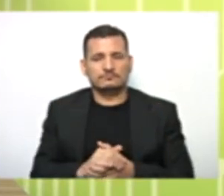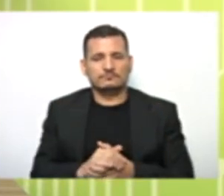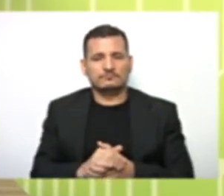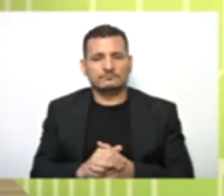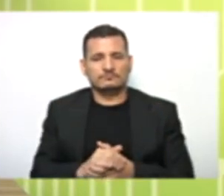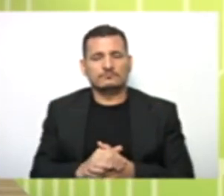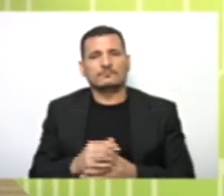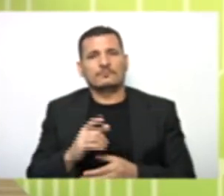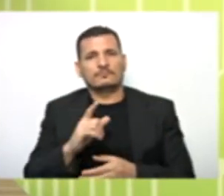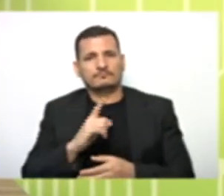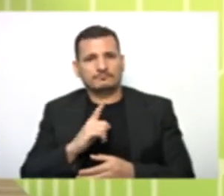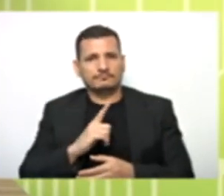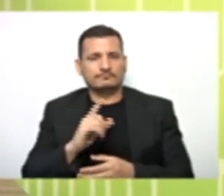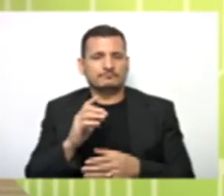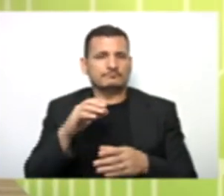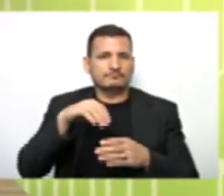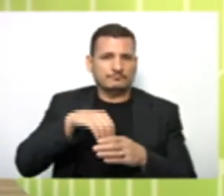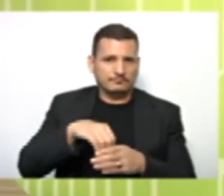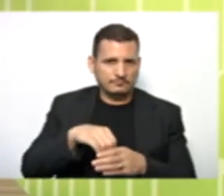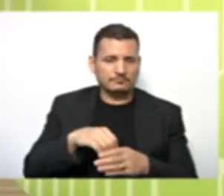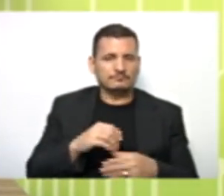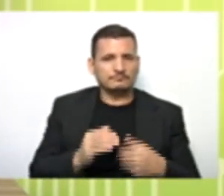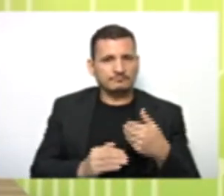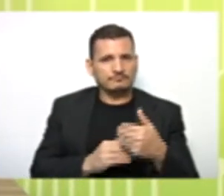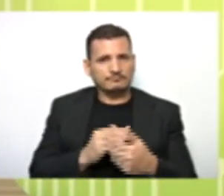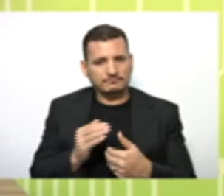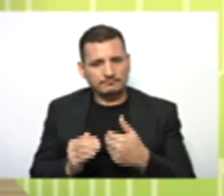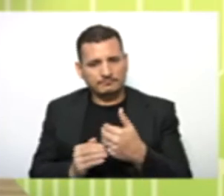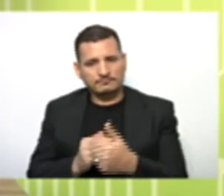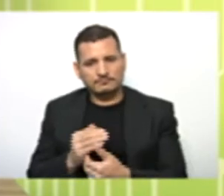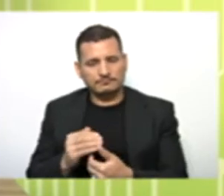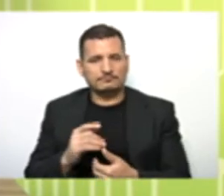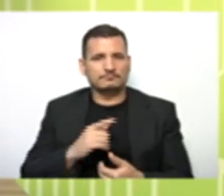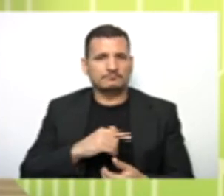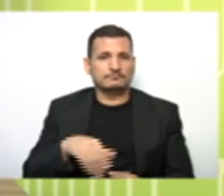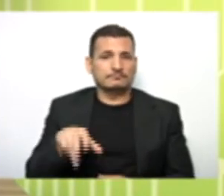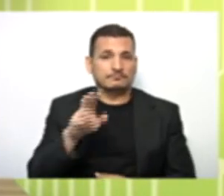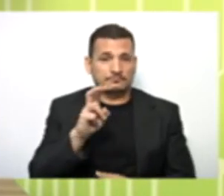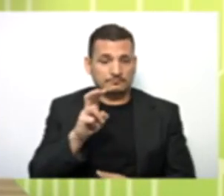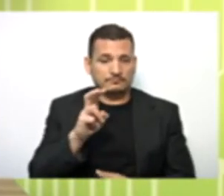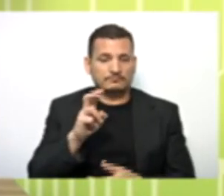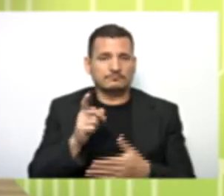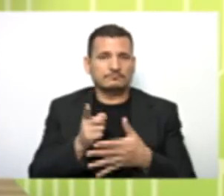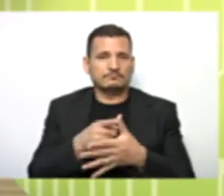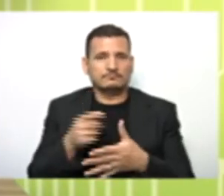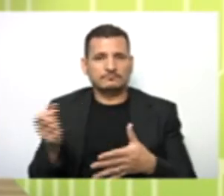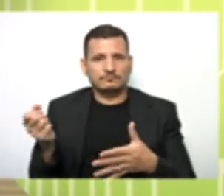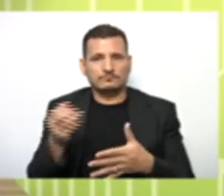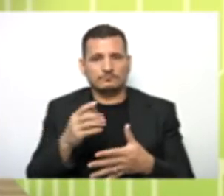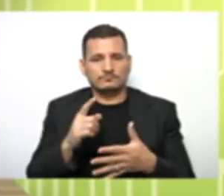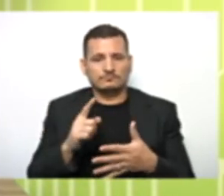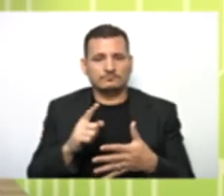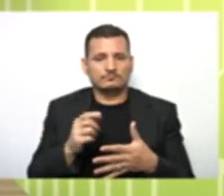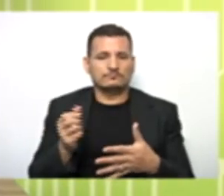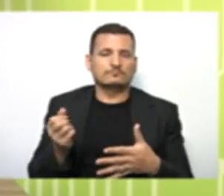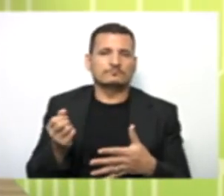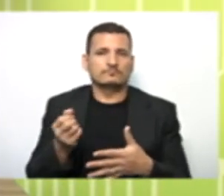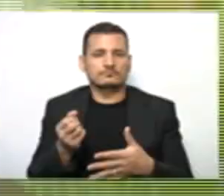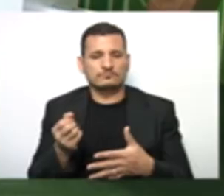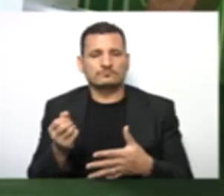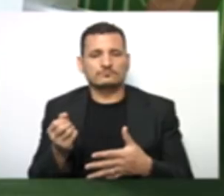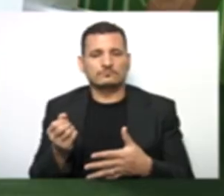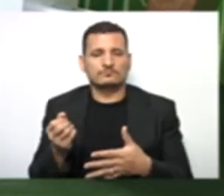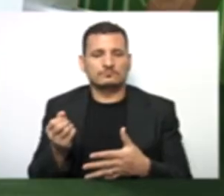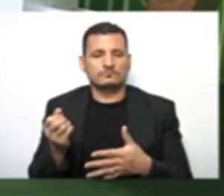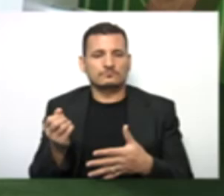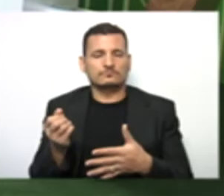nos estados do processo aqueles 5, né? Só para a gente lembrar. Novo, professora, me ajuda a lembrar aí se eu esquecer